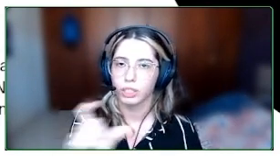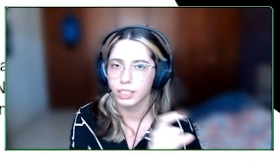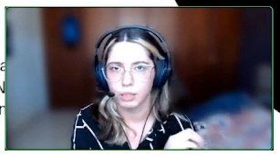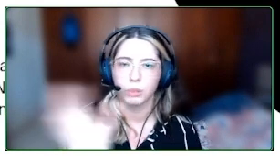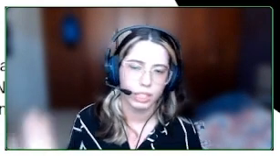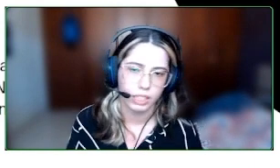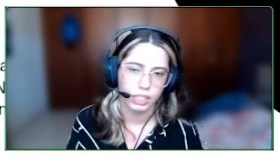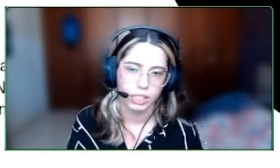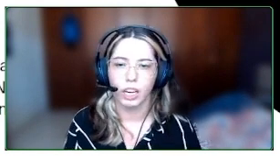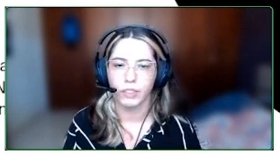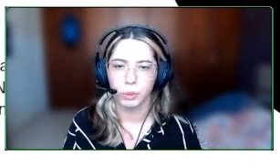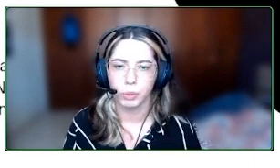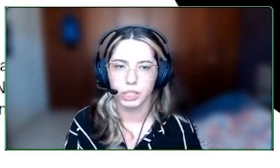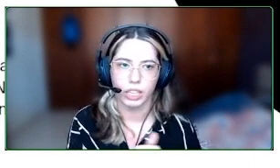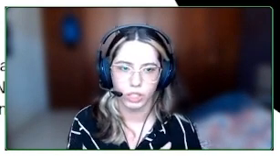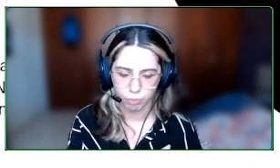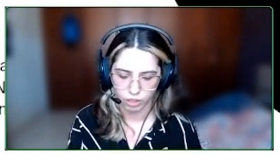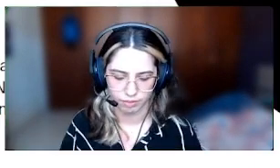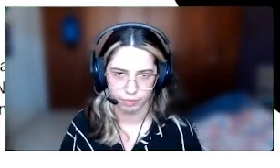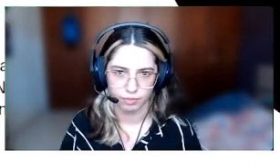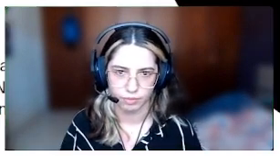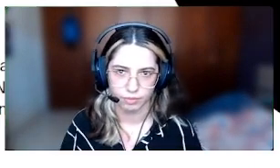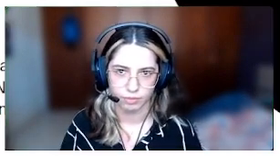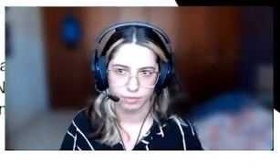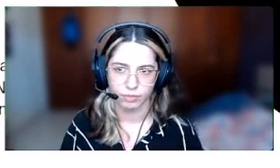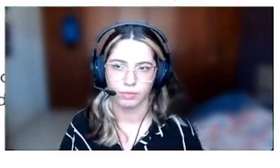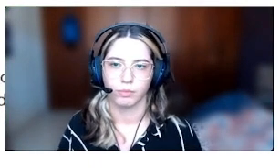direito por conta das câmeras, mas aí a gente vai disponibilizar o slide depois.